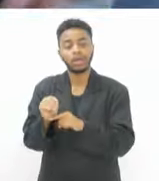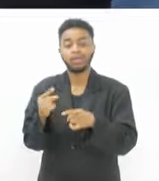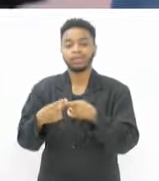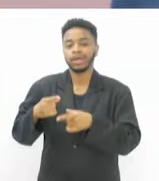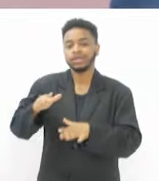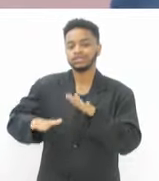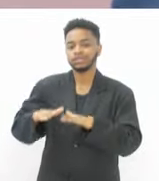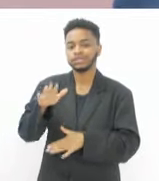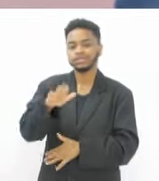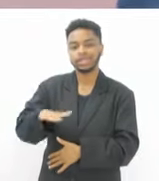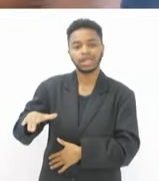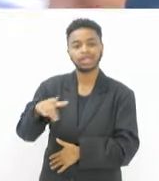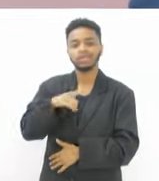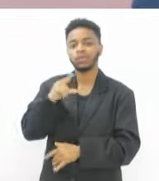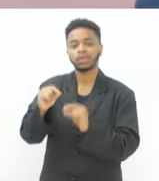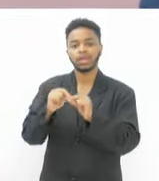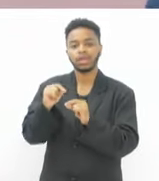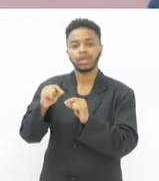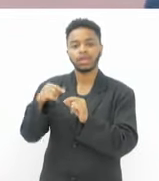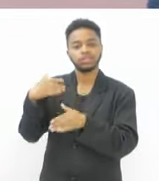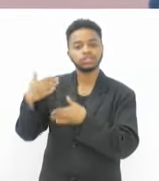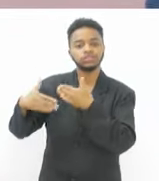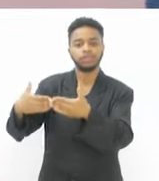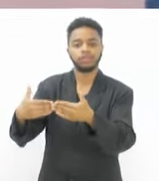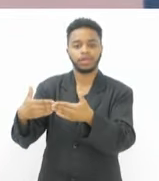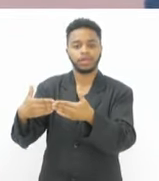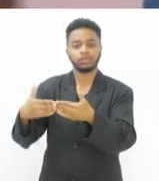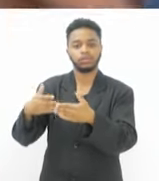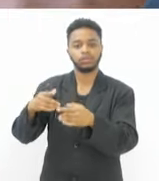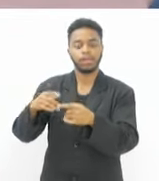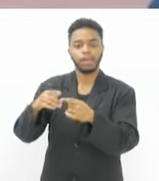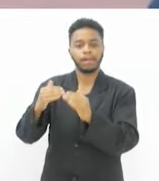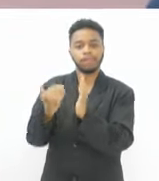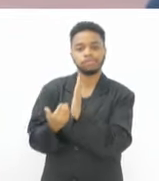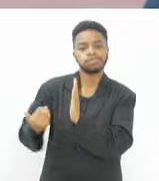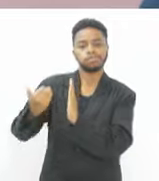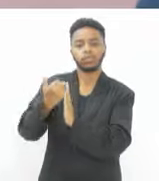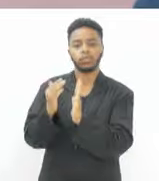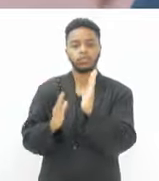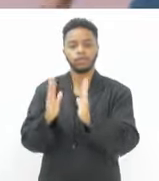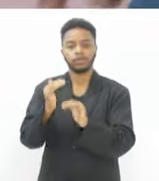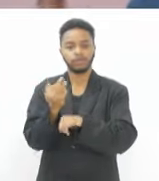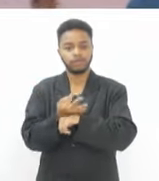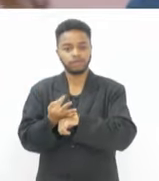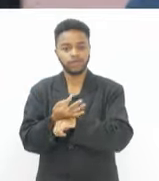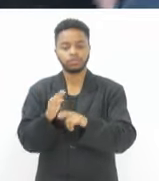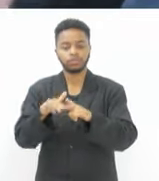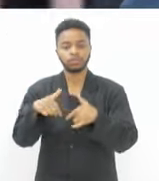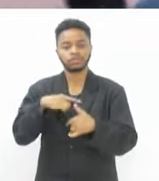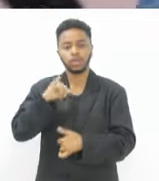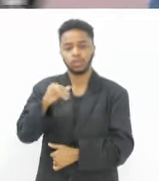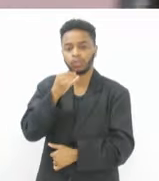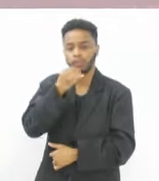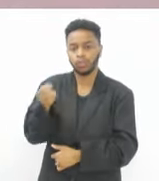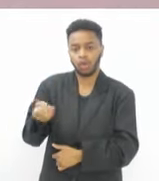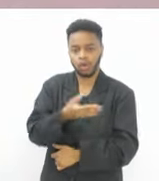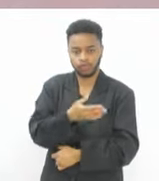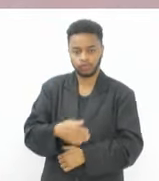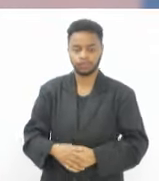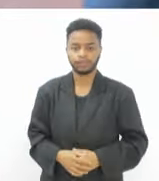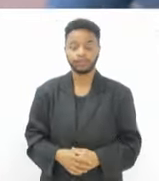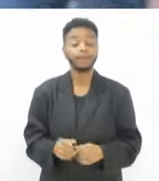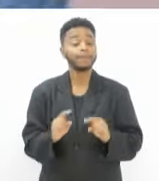as crianças têm saltos de desenvolvimento nas férias, justamente por essas oportunidades. Para